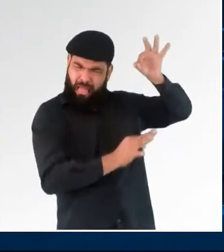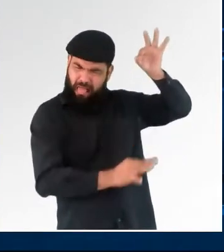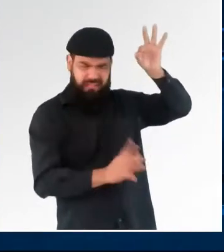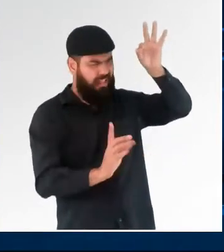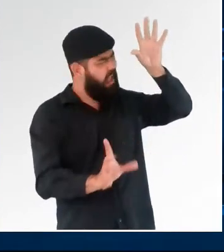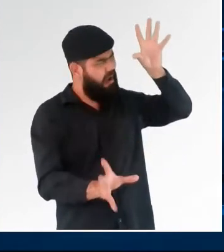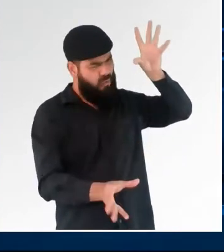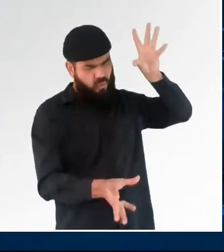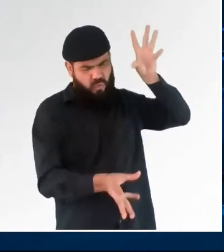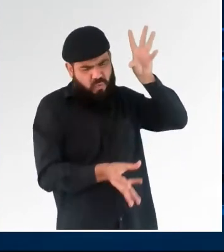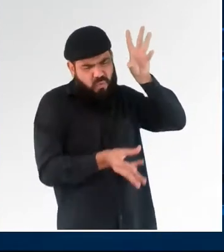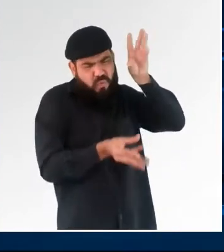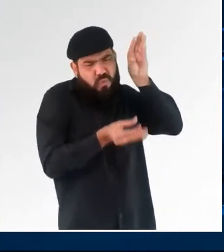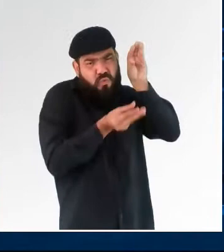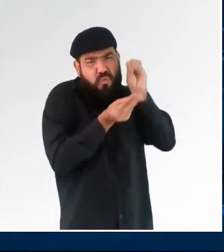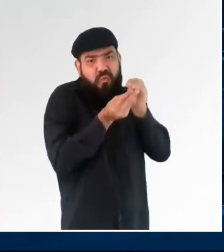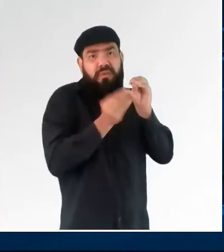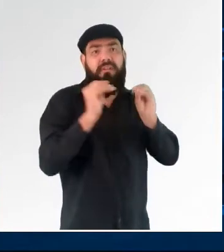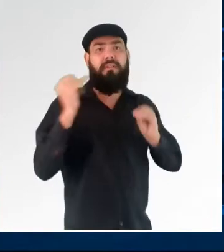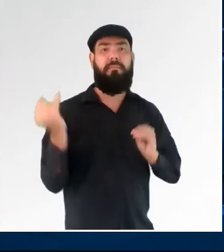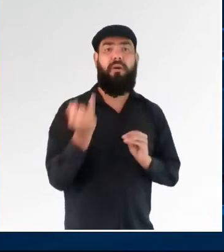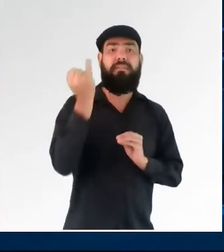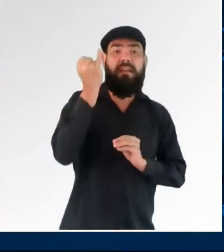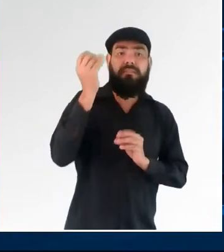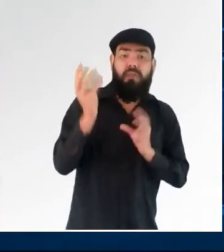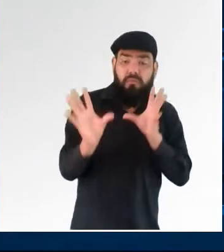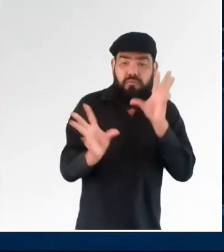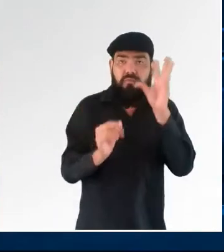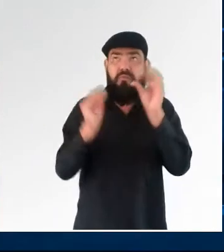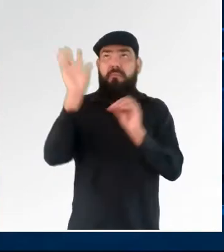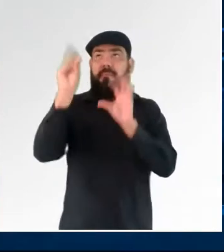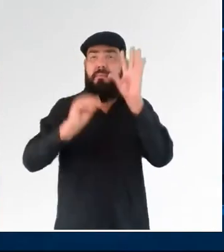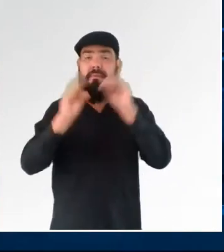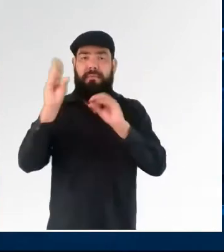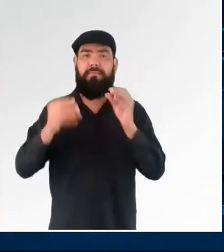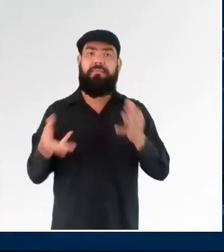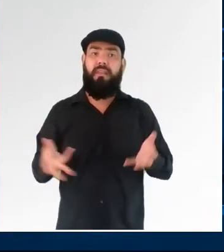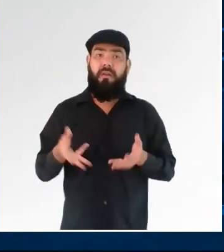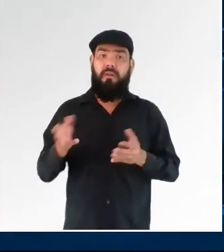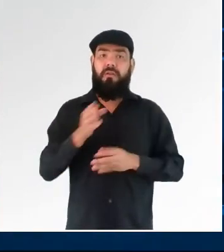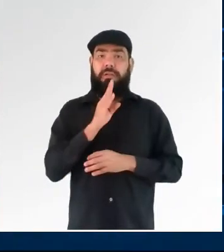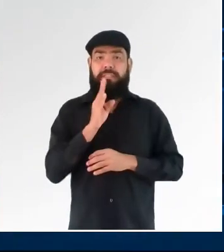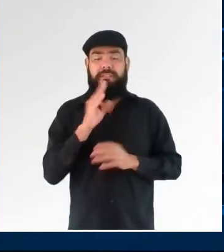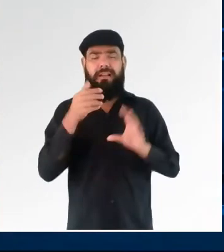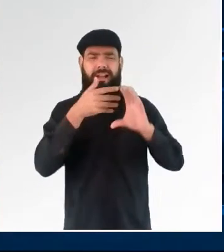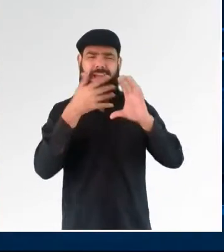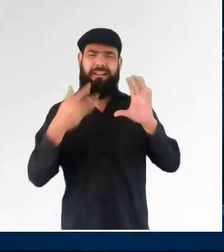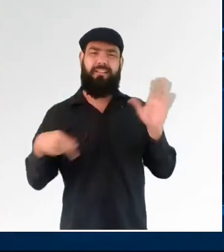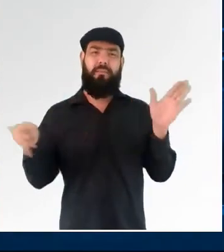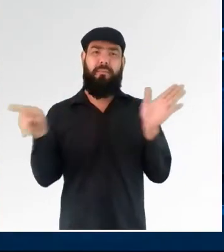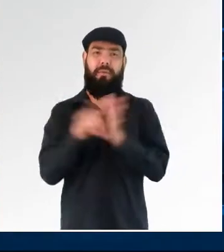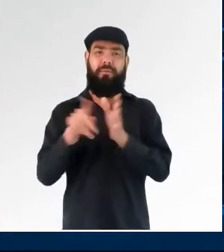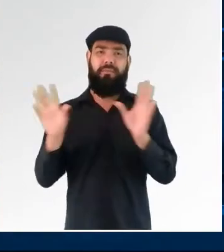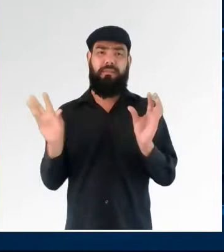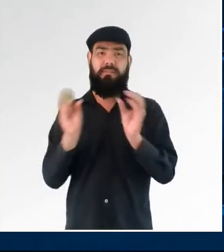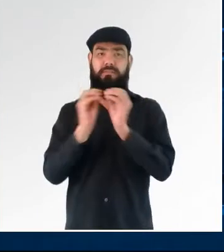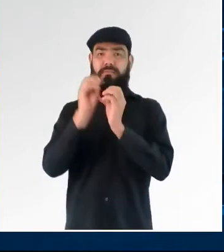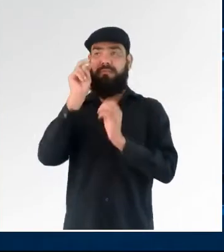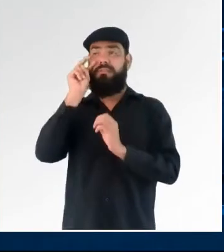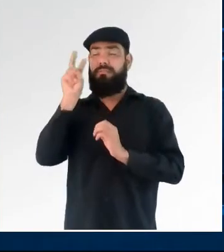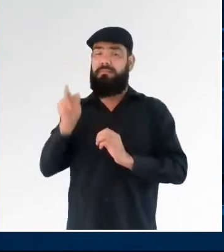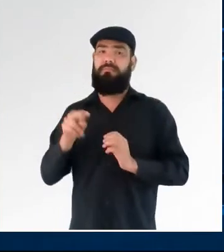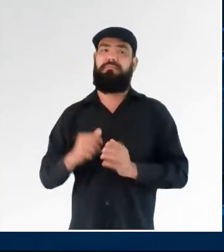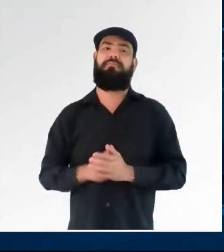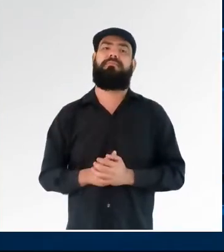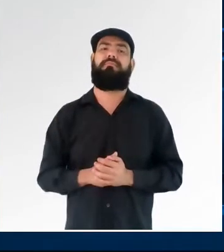partes mais importantes. Nós vamos conhecer agora essas características desse gênero. Olha só. Olha